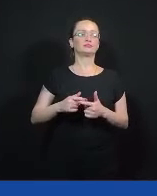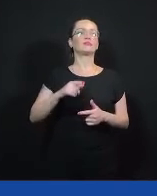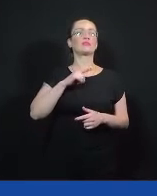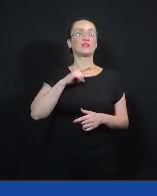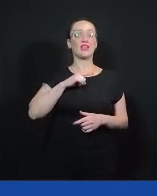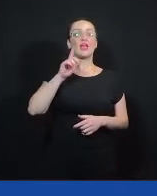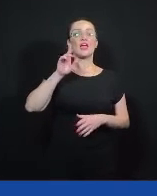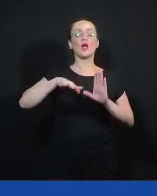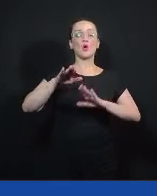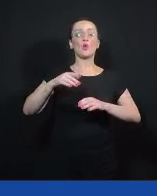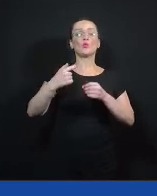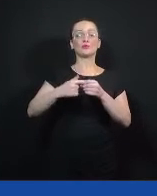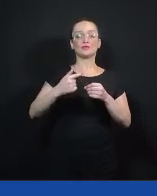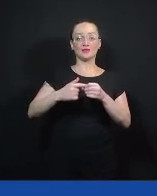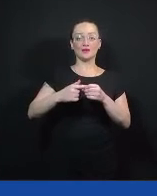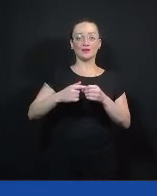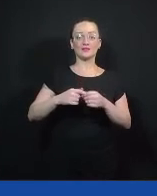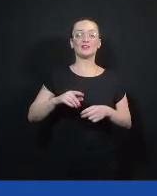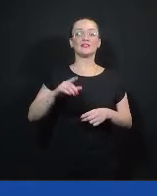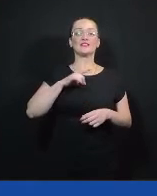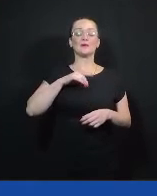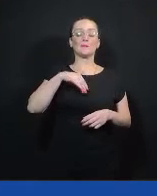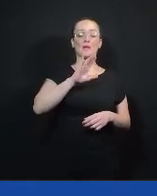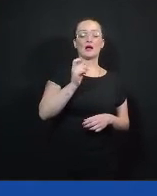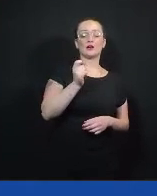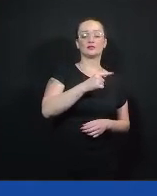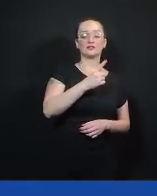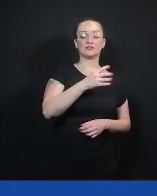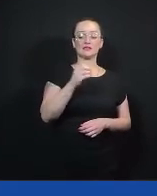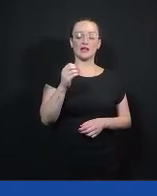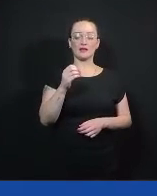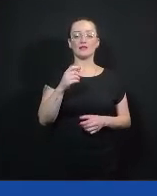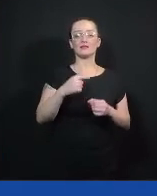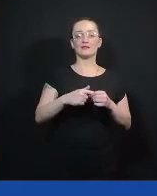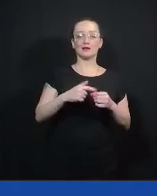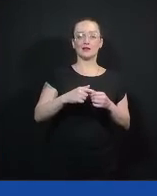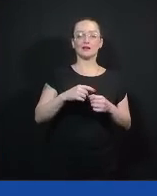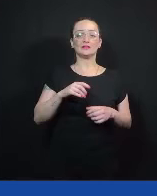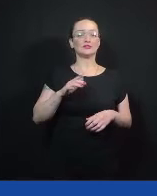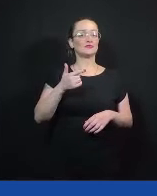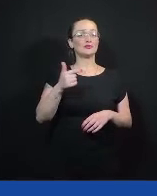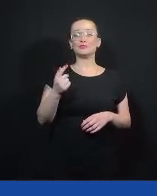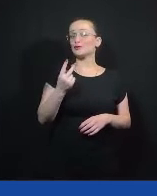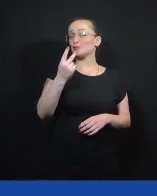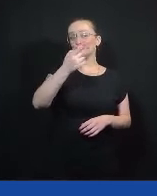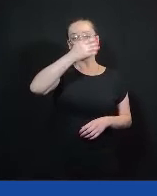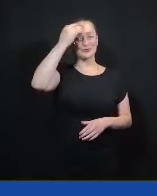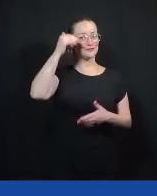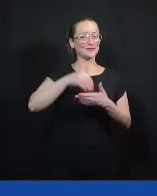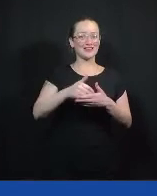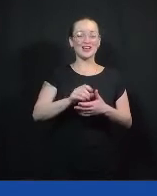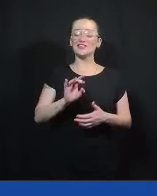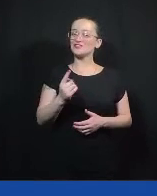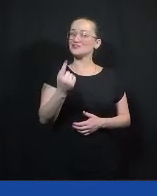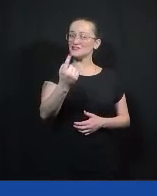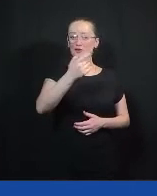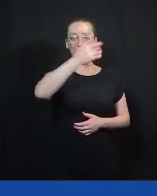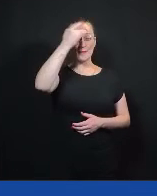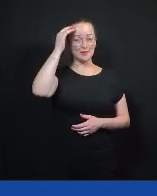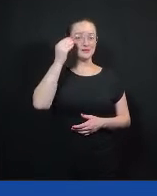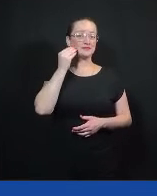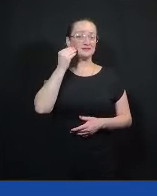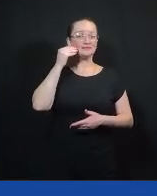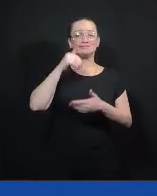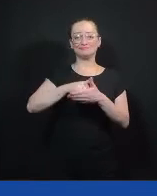tem isso, tem cidades aí, um pouco mais de cento e poucas cidades, que sequer tem dois candidatos, tem apenas um